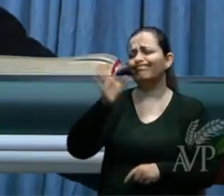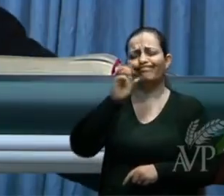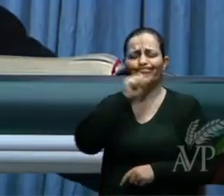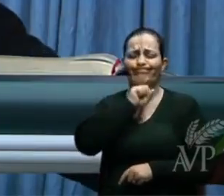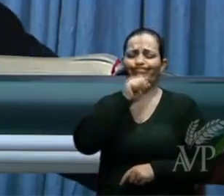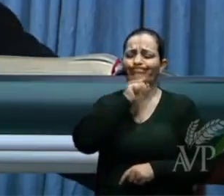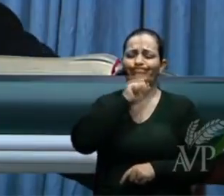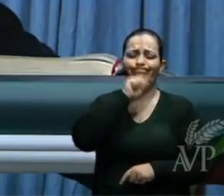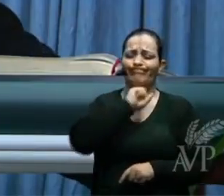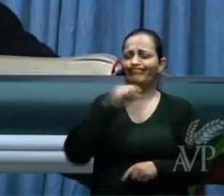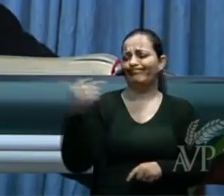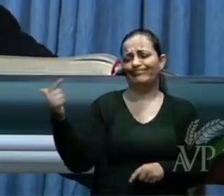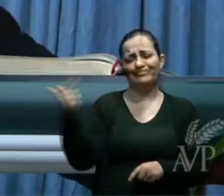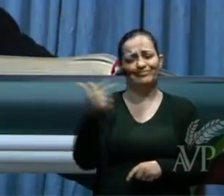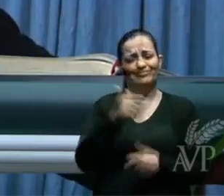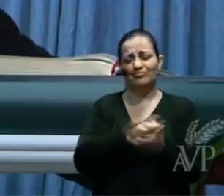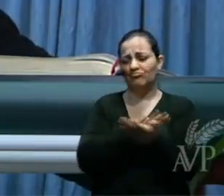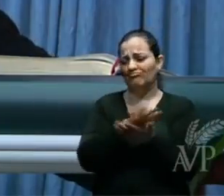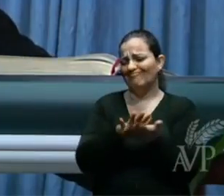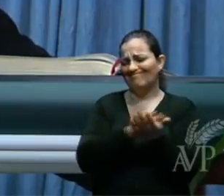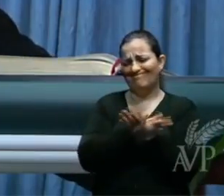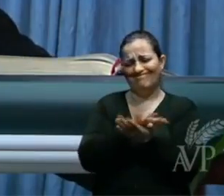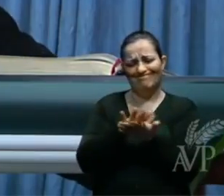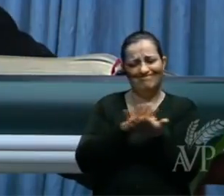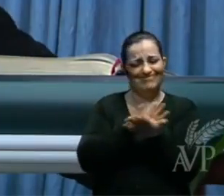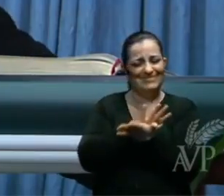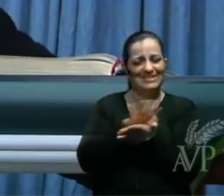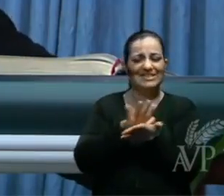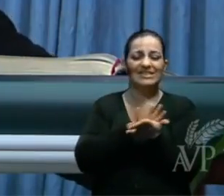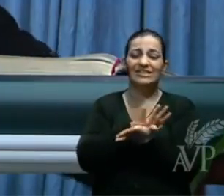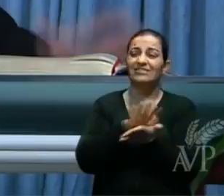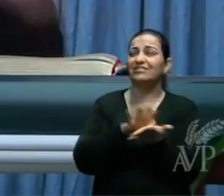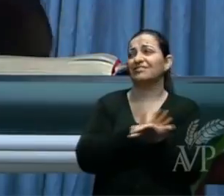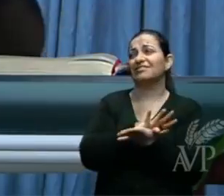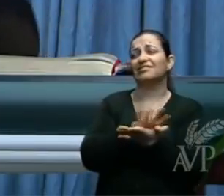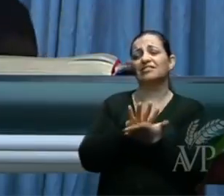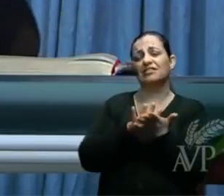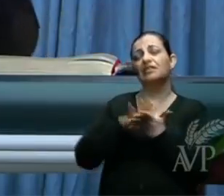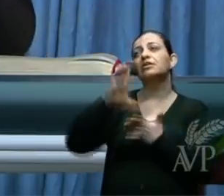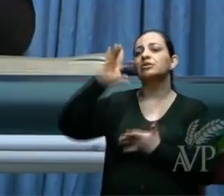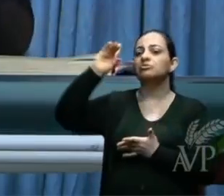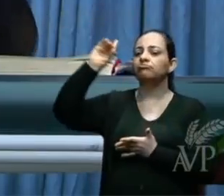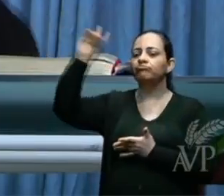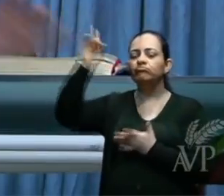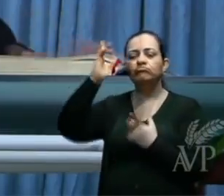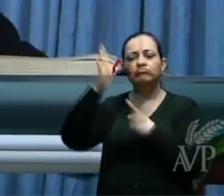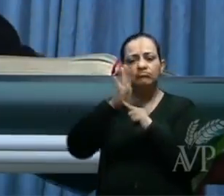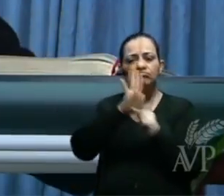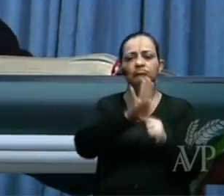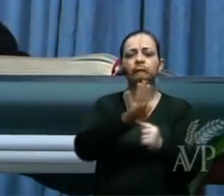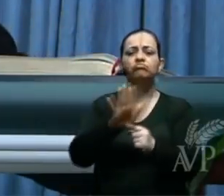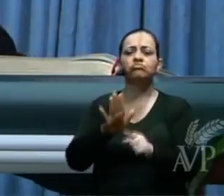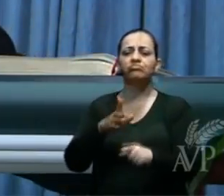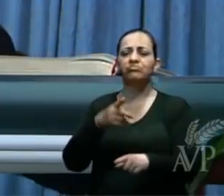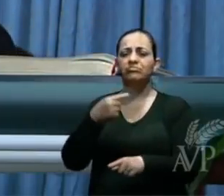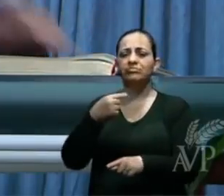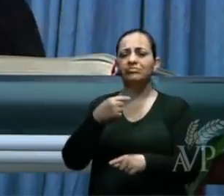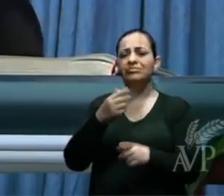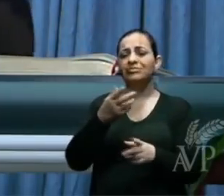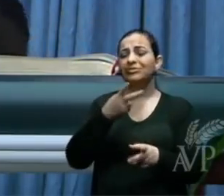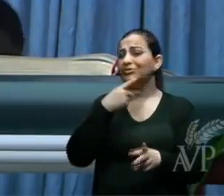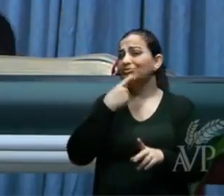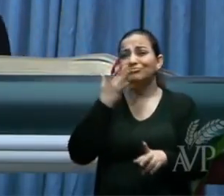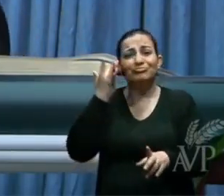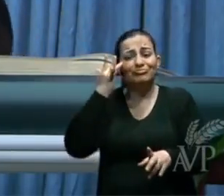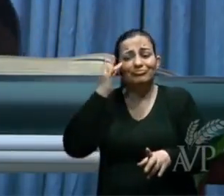eu não tenho nada e deus foi mostrado eu não sei falar quem